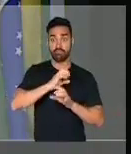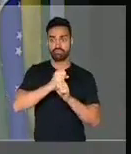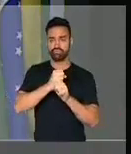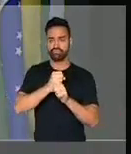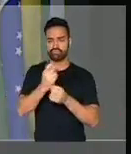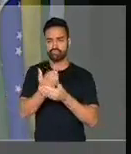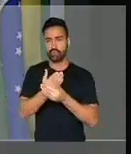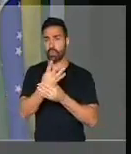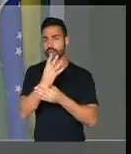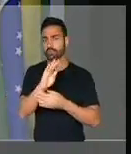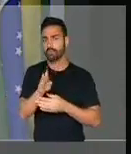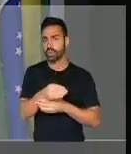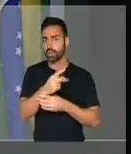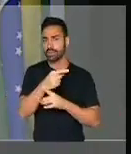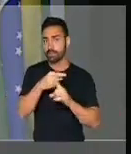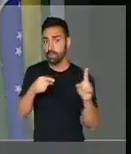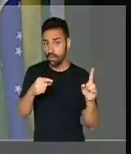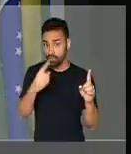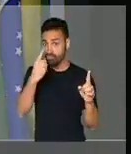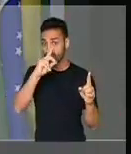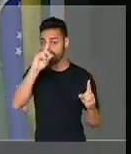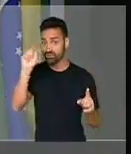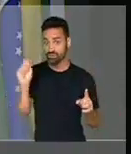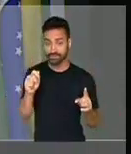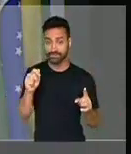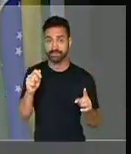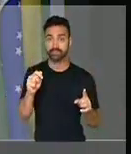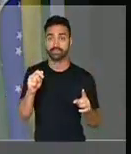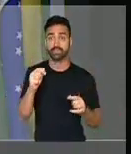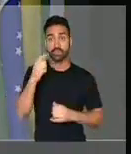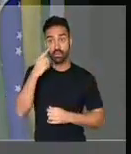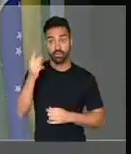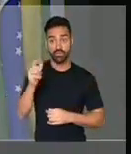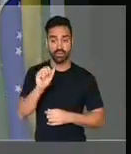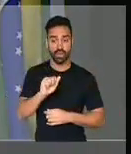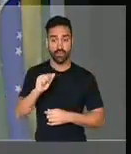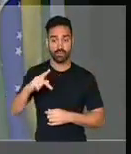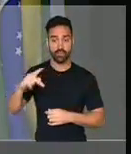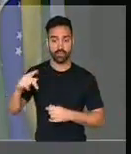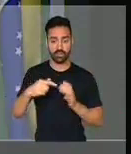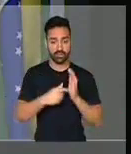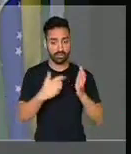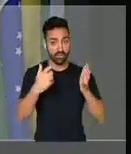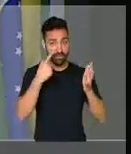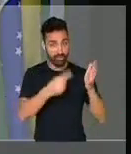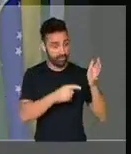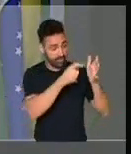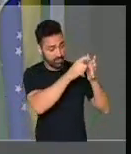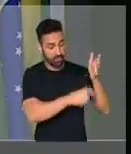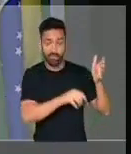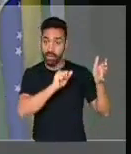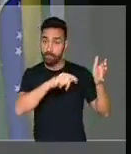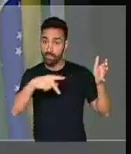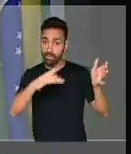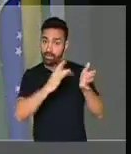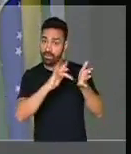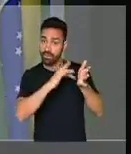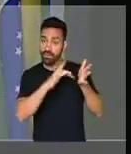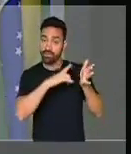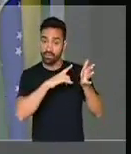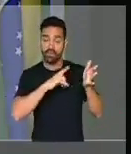4 bilhões e meio de notas fiscais dia, vendo o aplicativo que está aqui, quem quiser ver, o Paraná tem